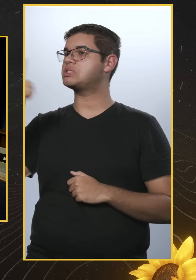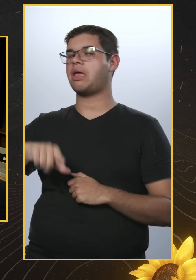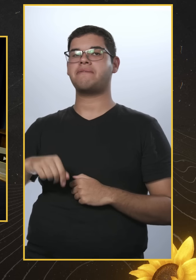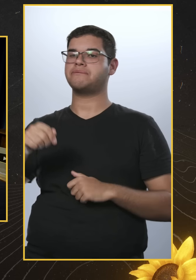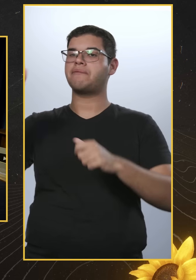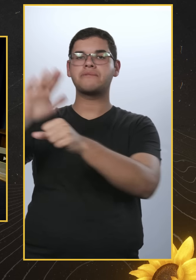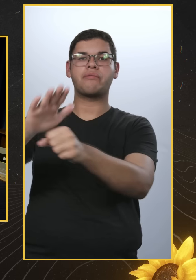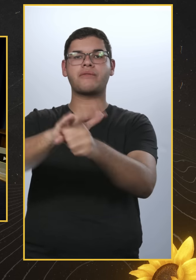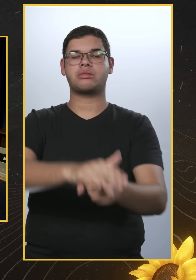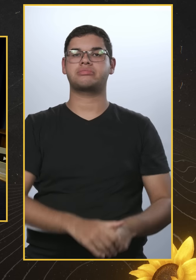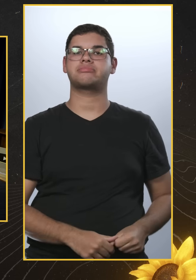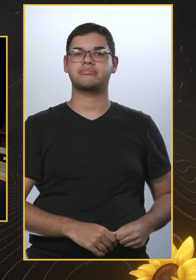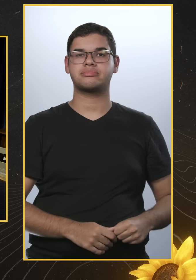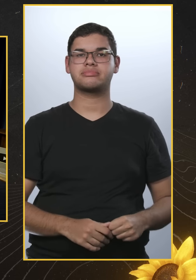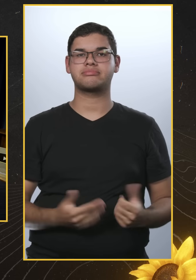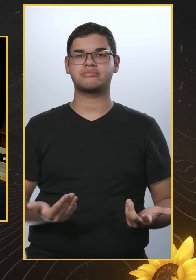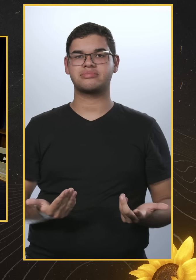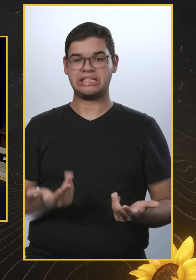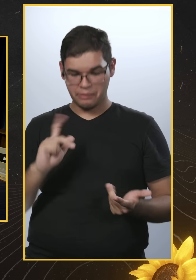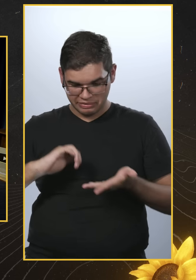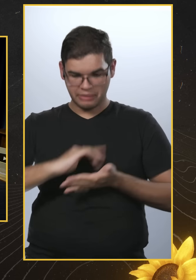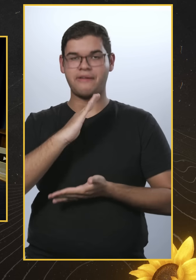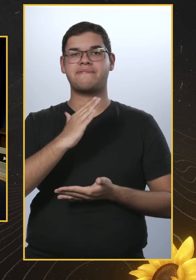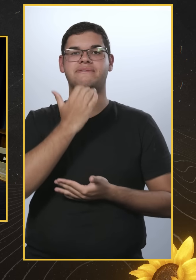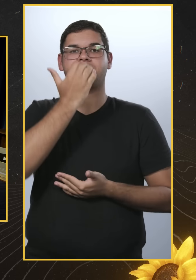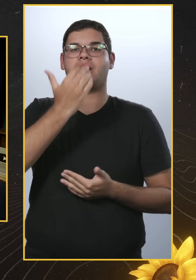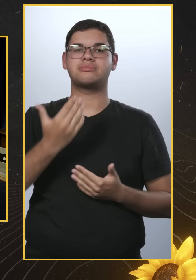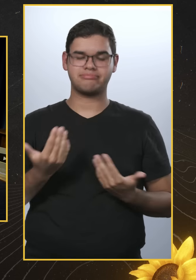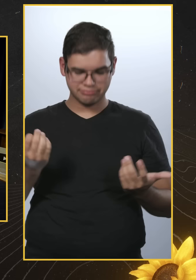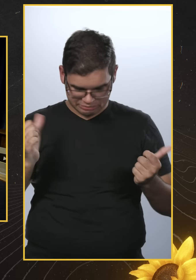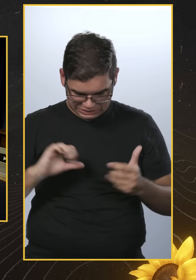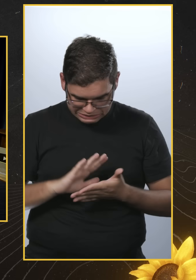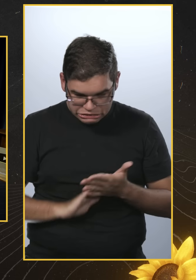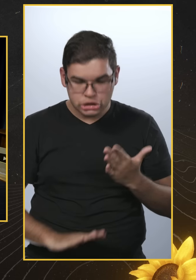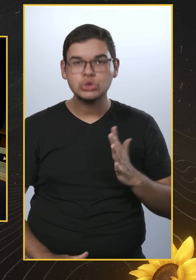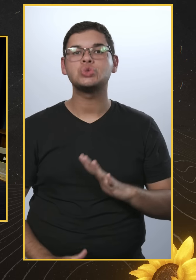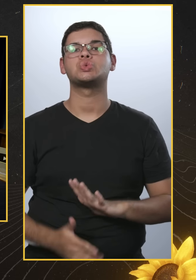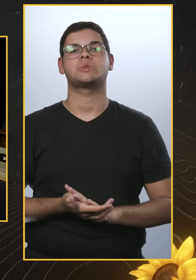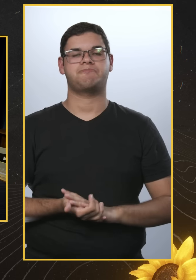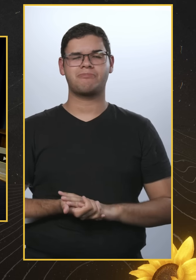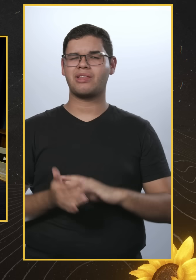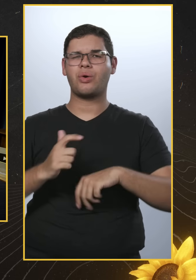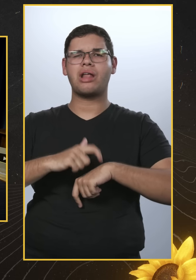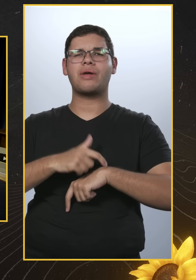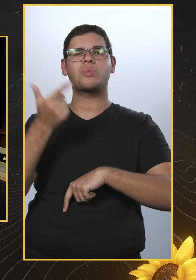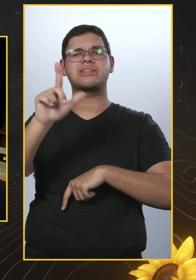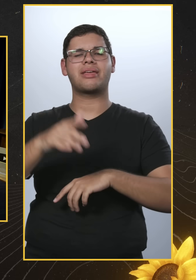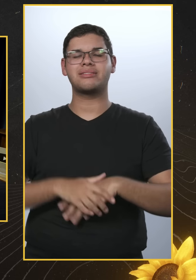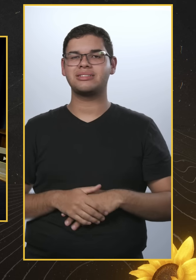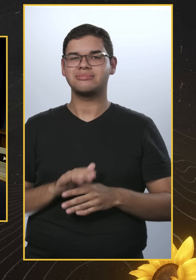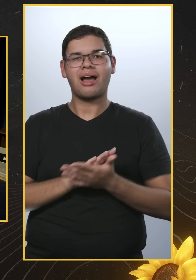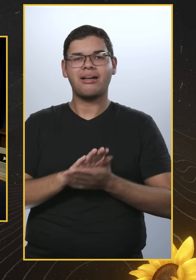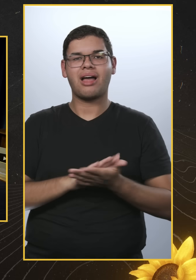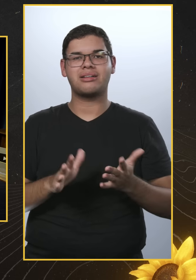todo mundo então tira o cavalo e você liga lá e os políticos vai dar chicote até que hora que você vai aguentar tá puxar uma carroça que nem cavalo puxa e